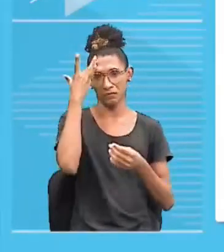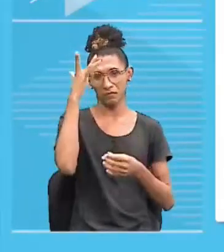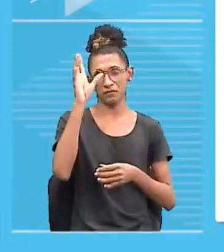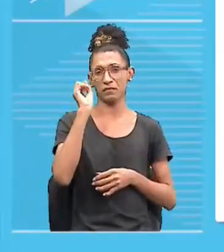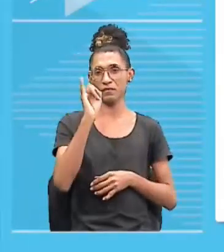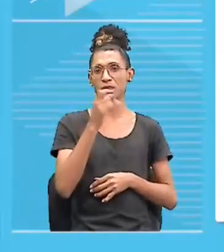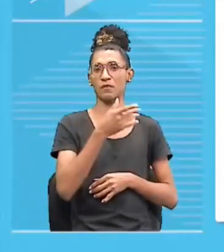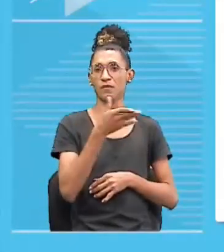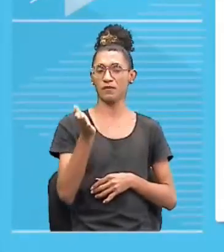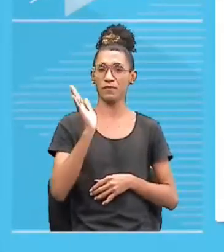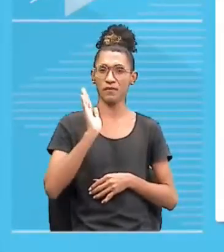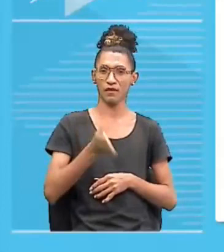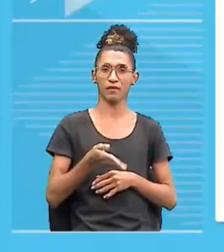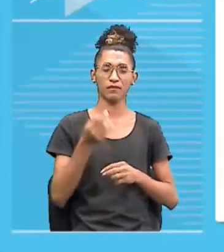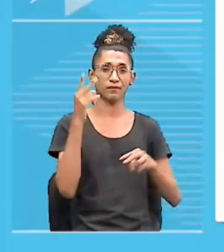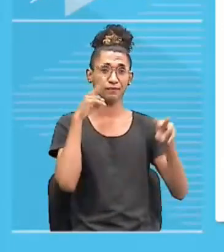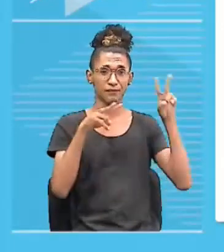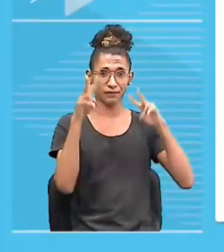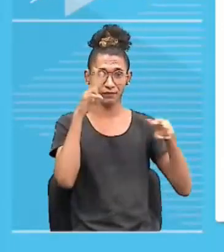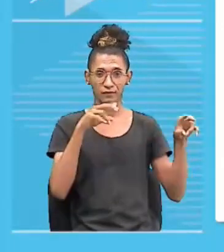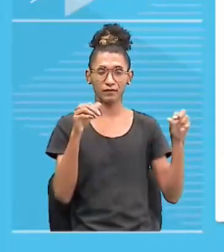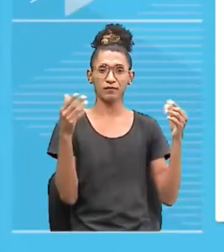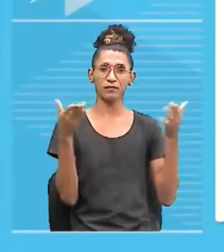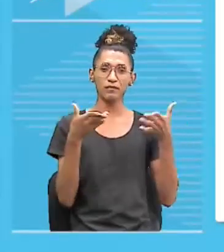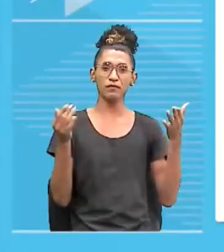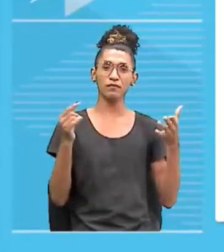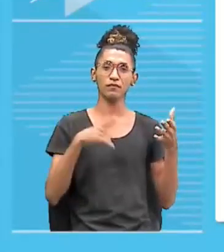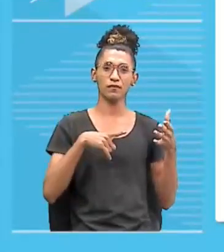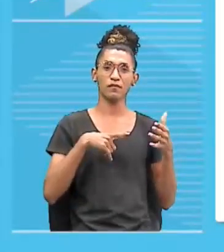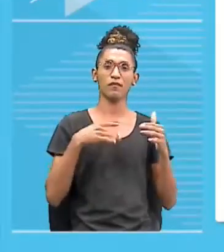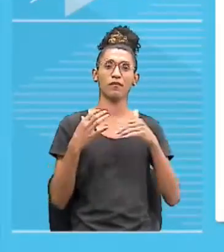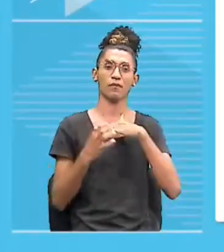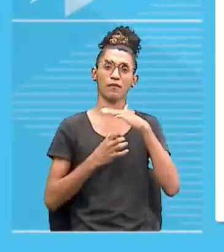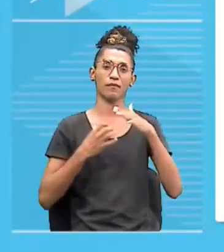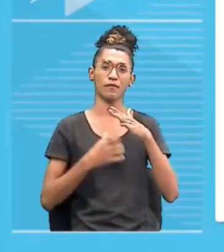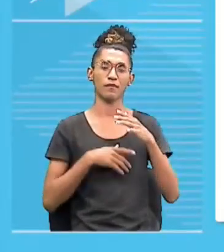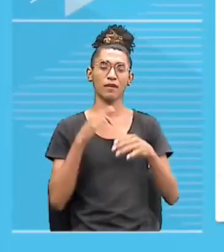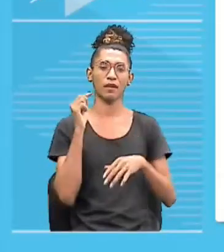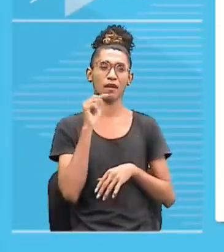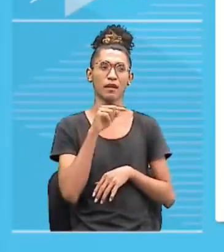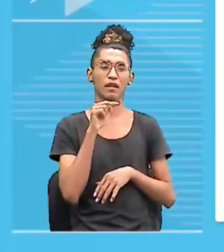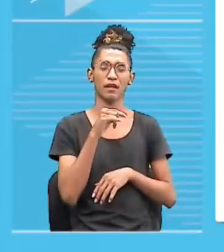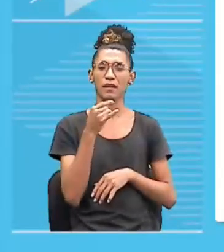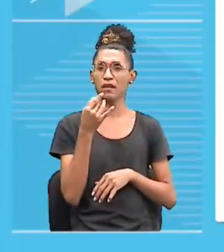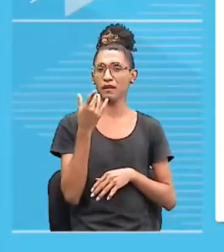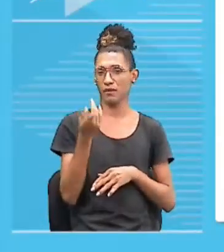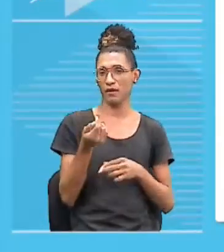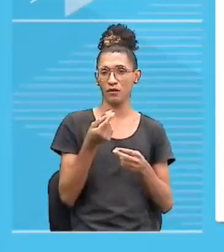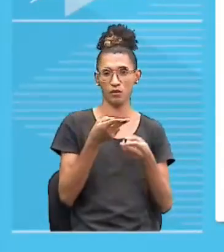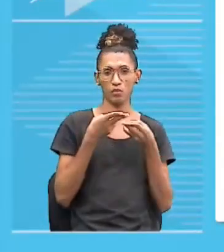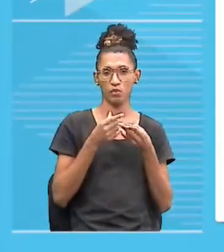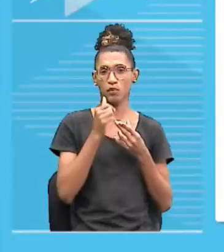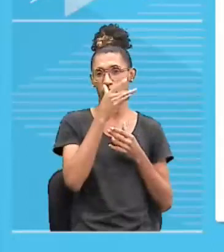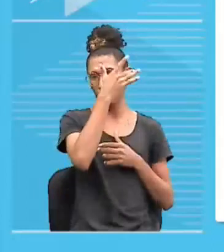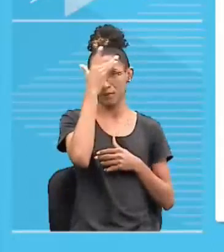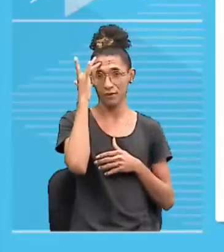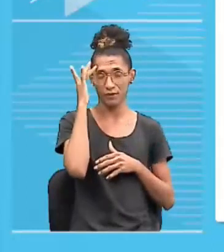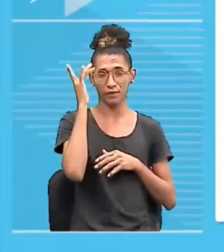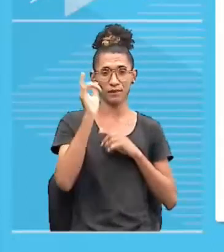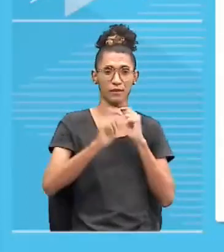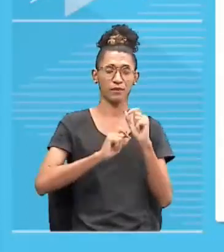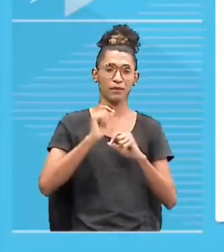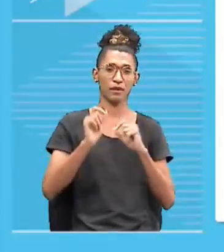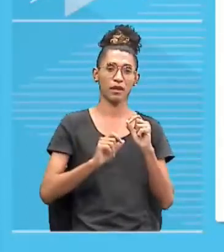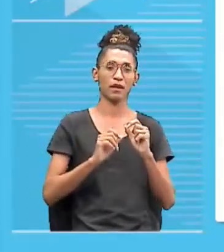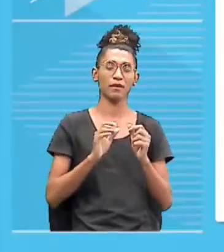a visualizar, tem agora empresas que eles não utilizam nem sequer pessoas para embalar